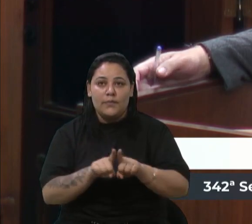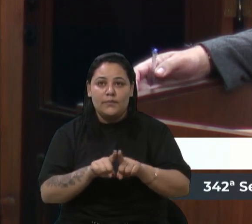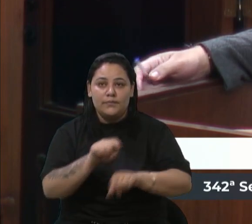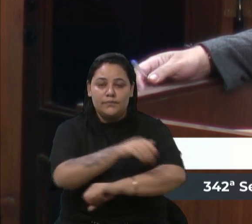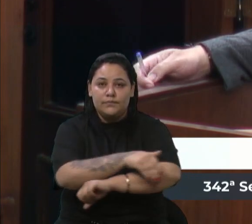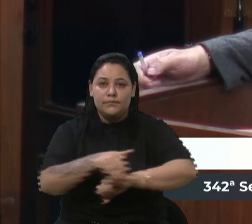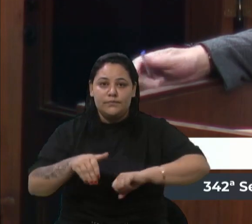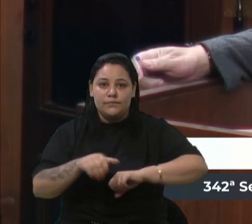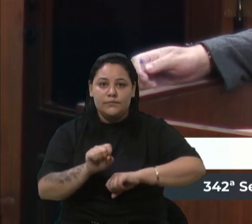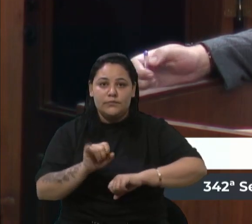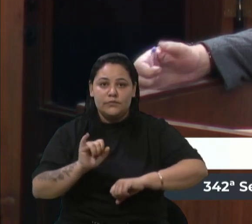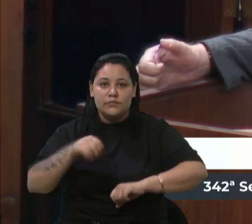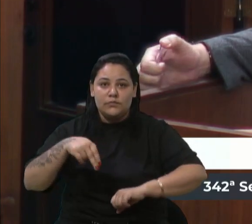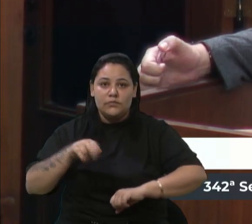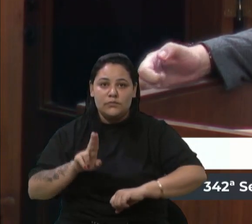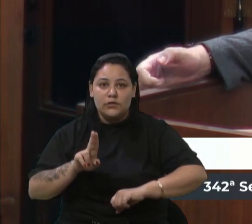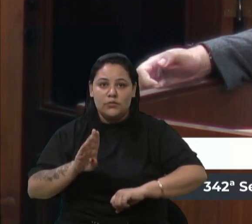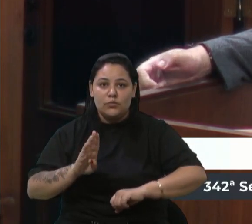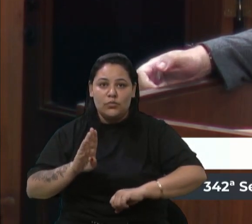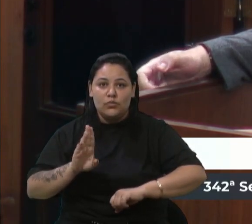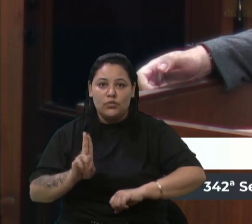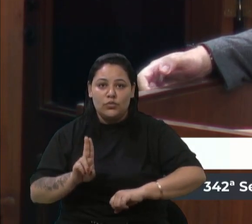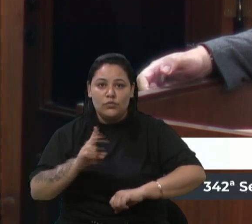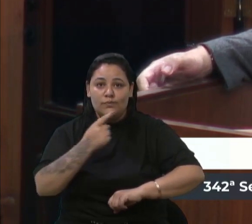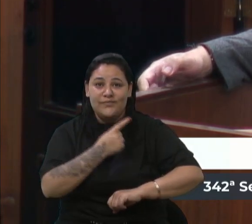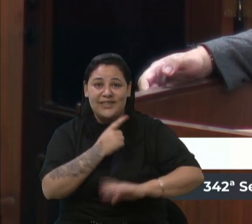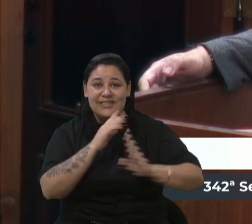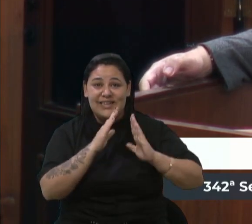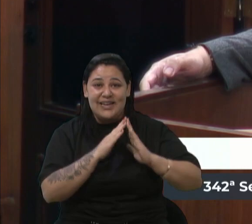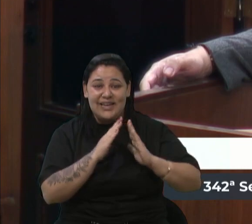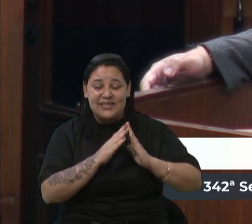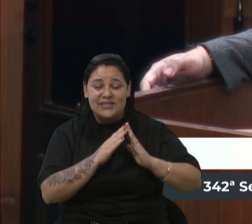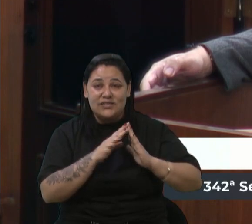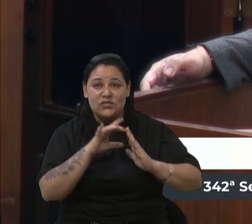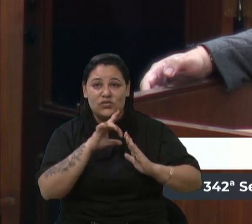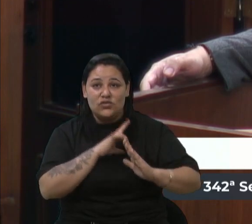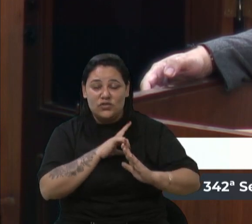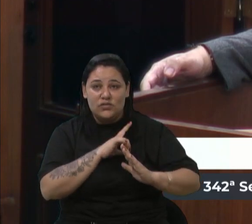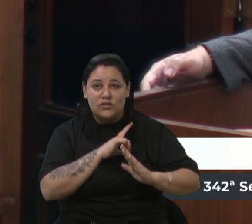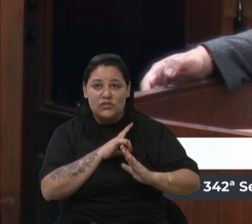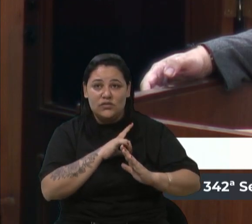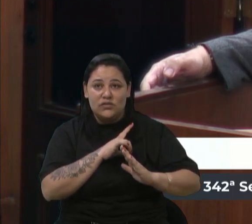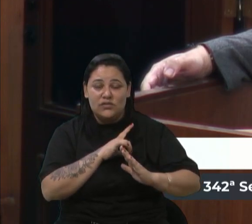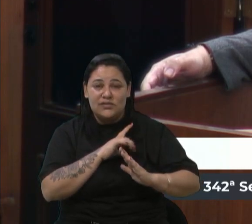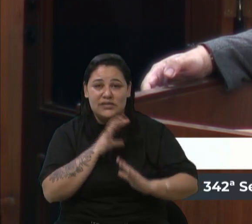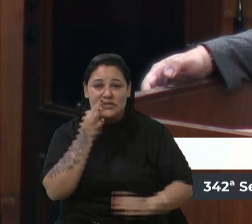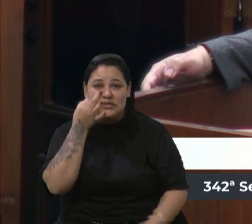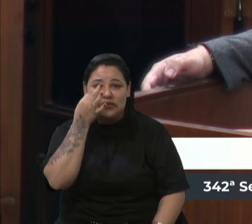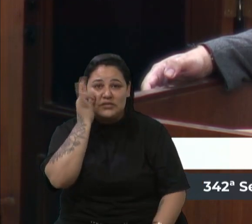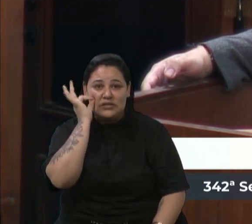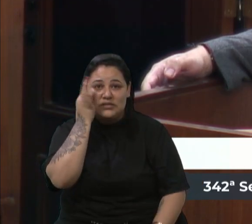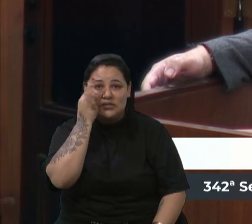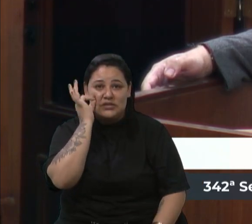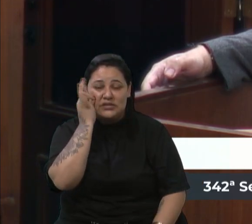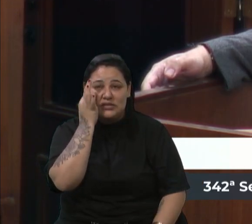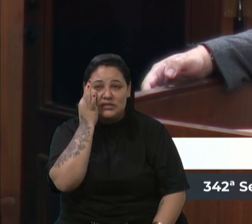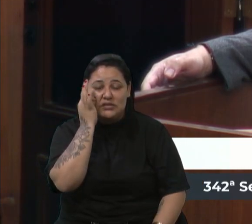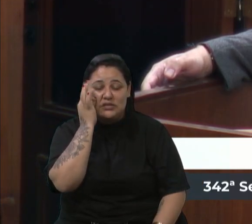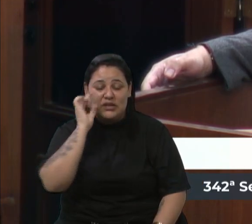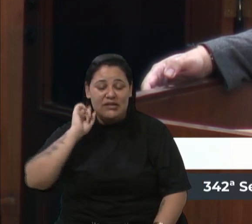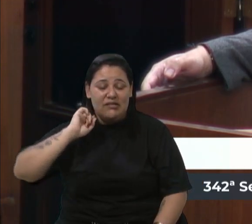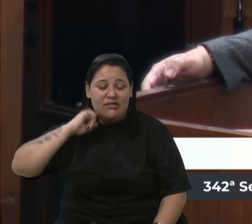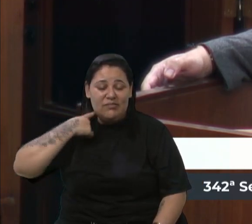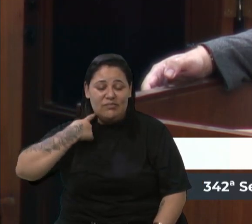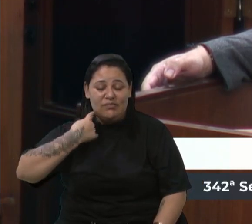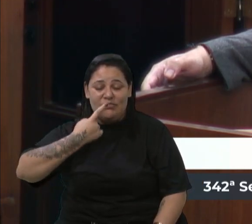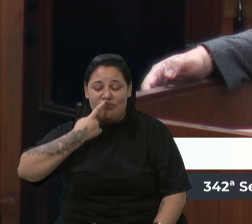Essa casa, ela tinha ali ratos, lixo.